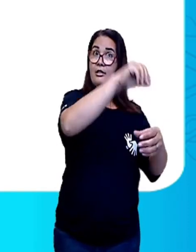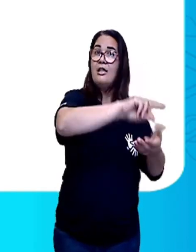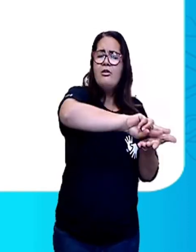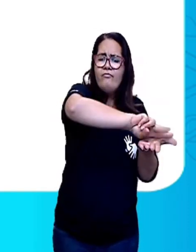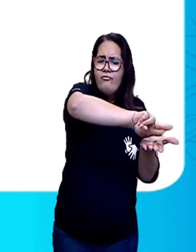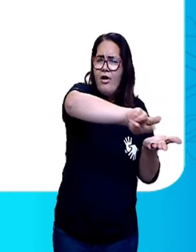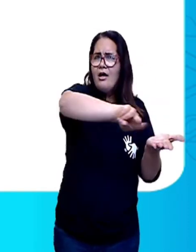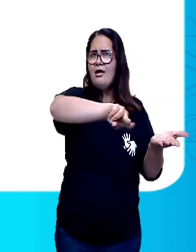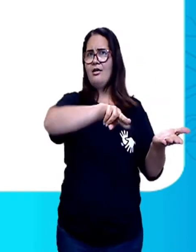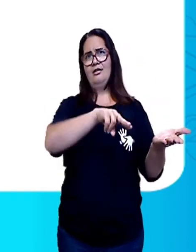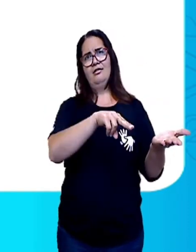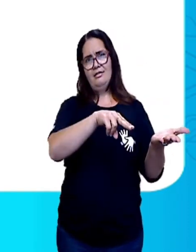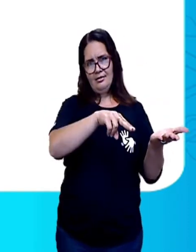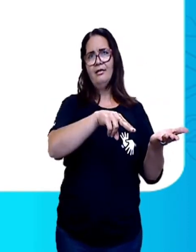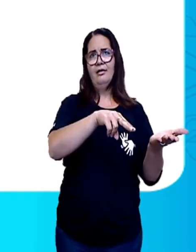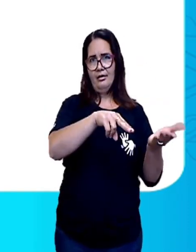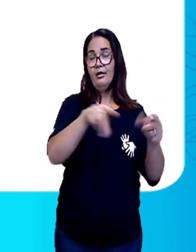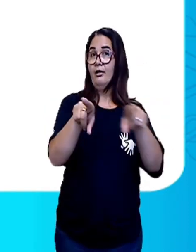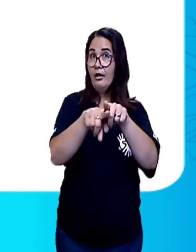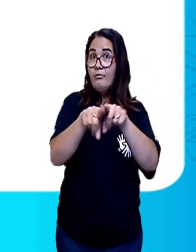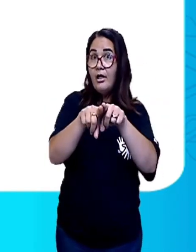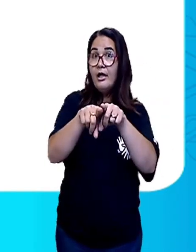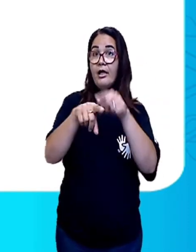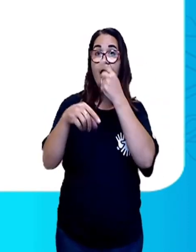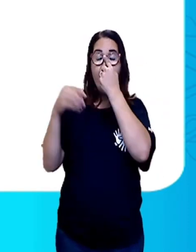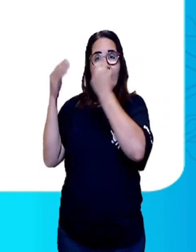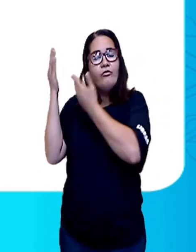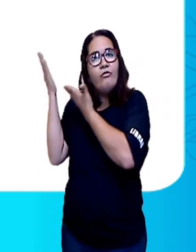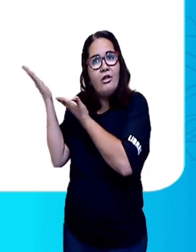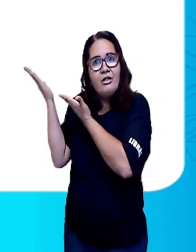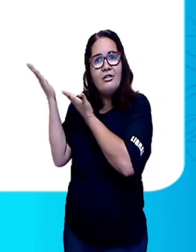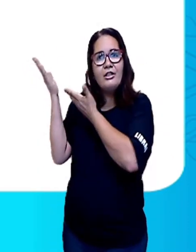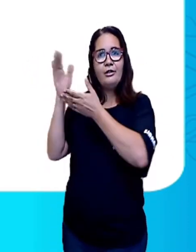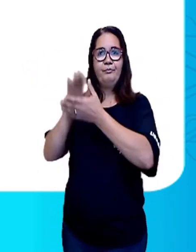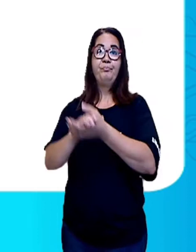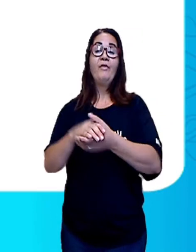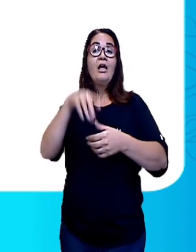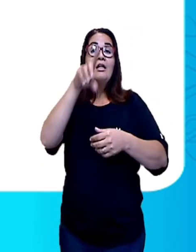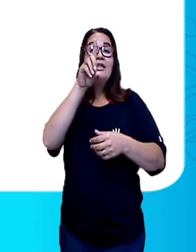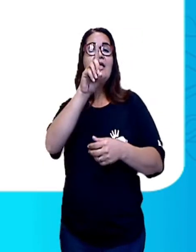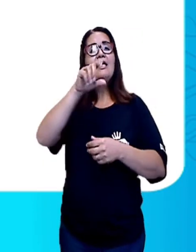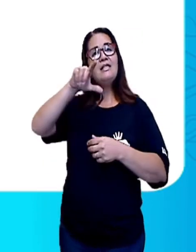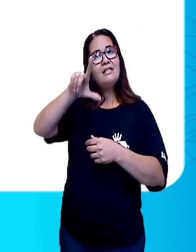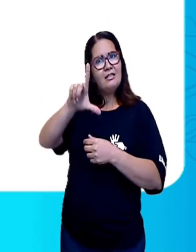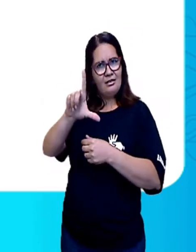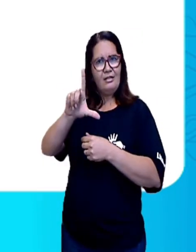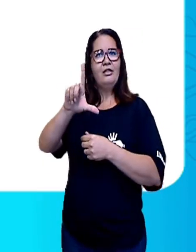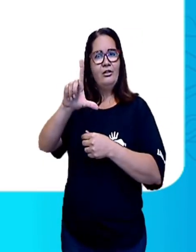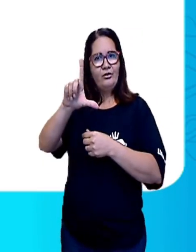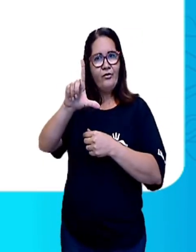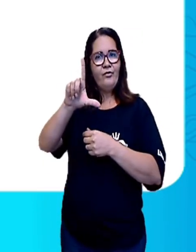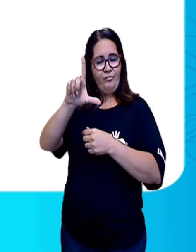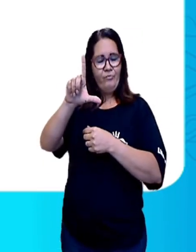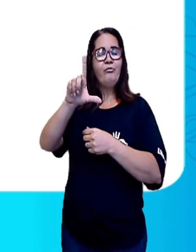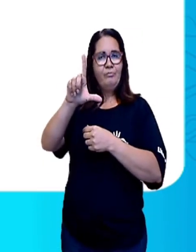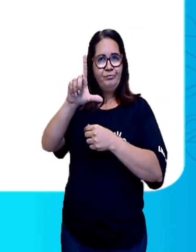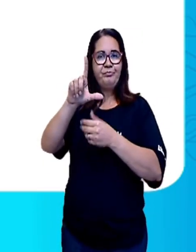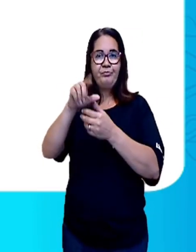Então, o litro possui os seus submúltiplos. Quais são eles? Decilitro, com a sigla